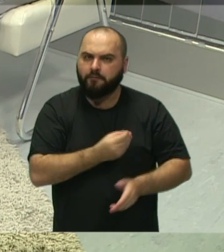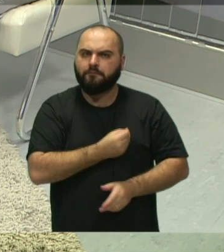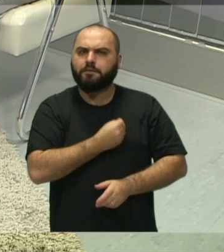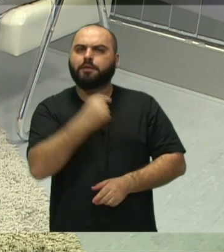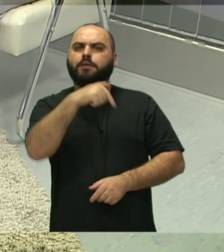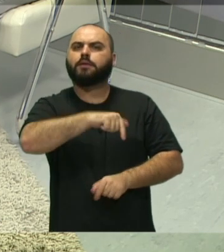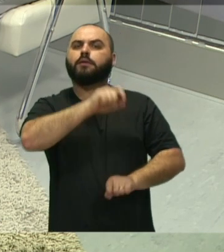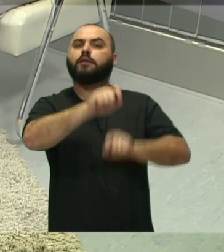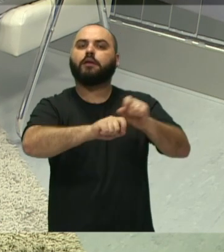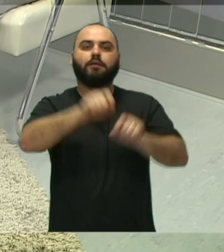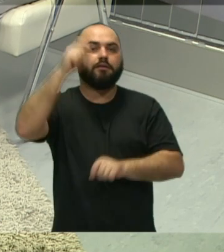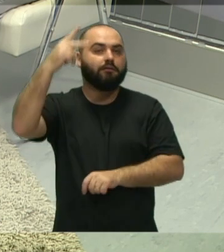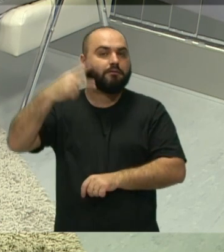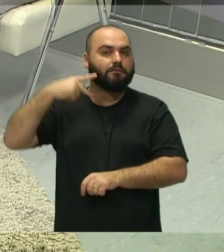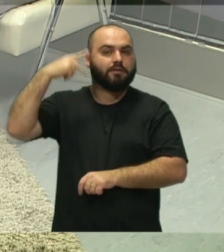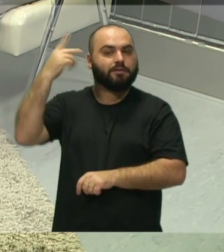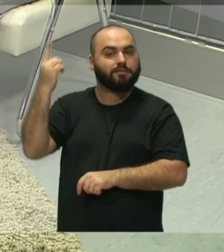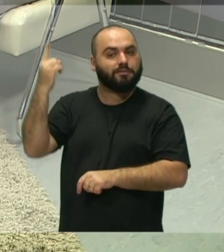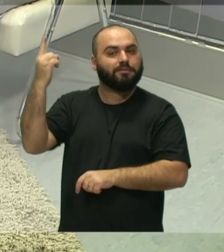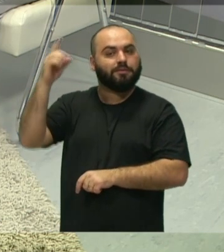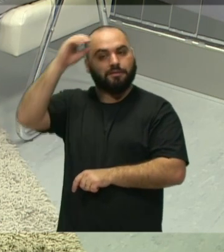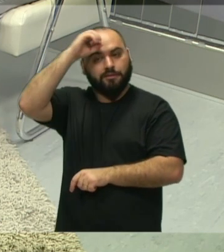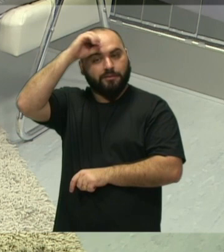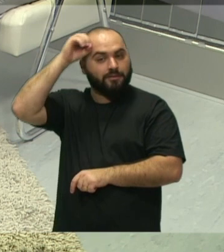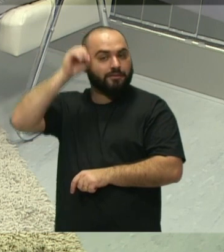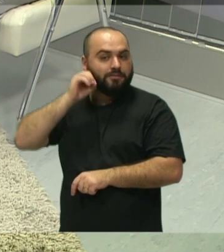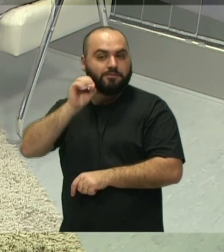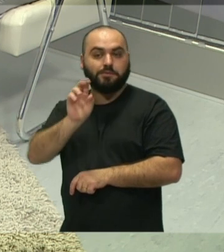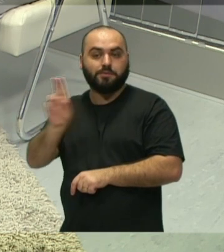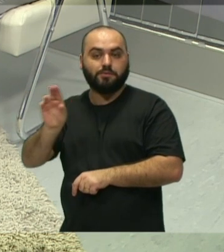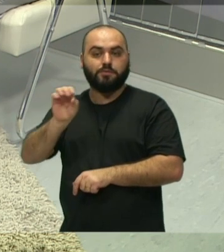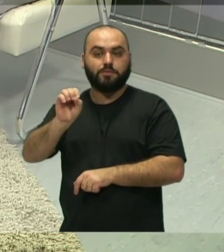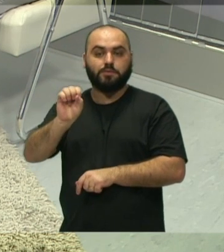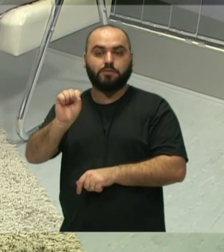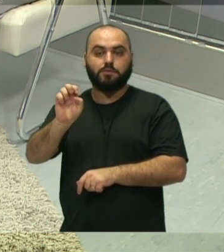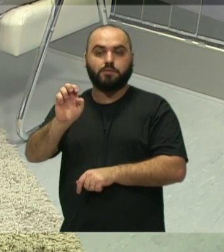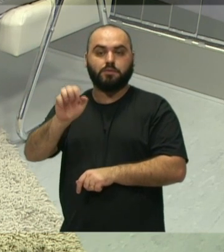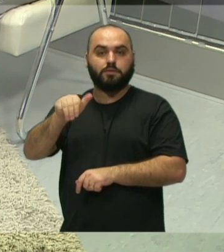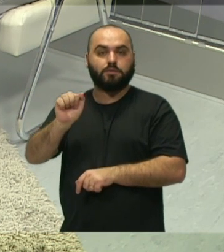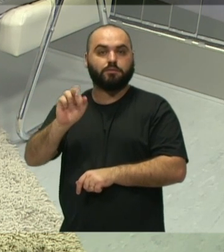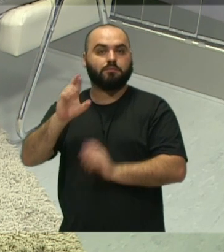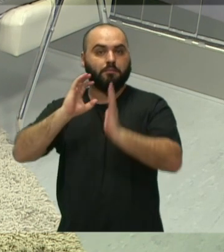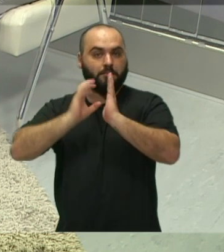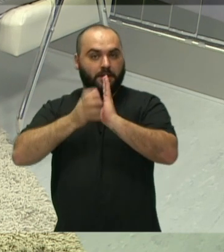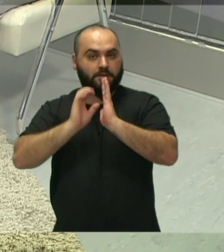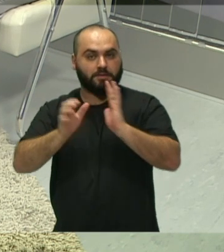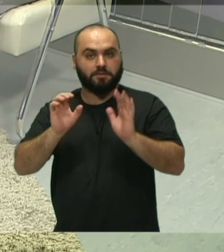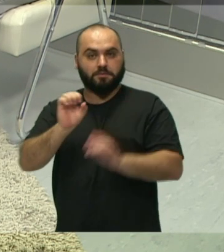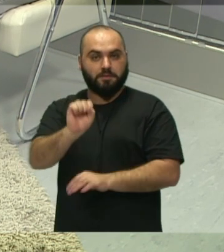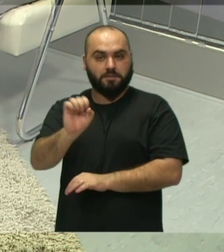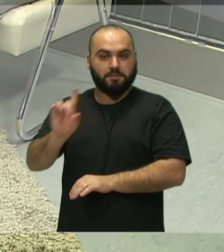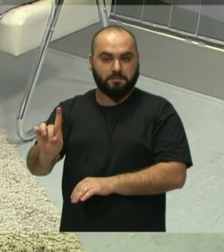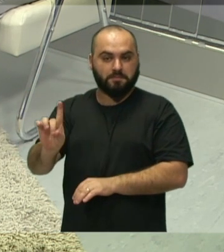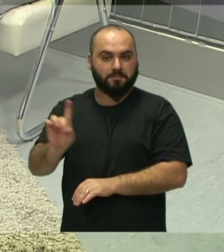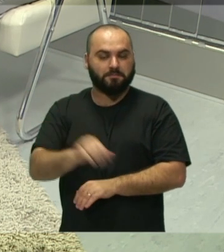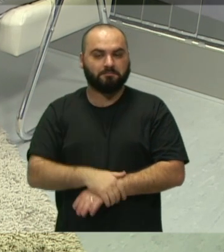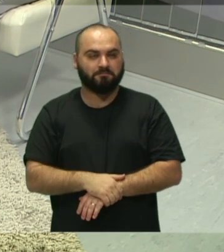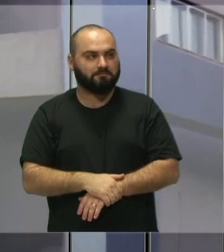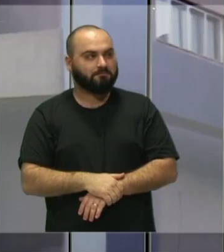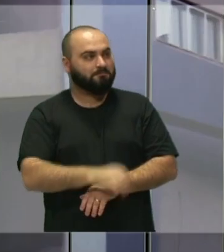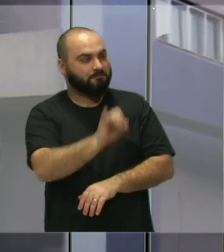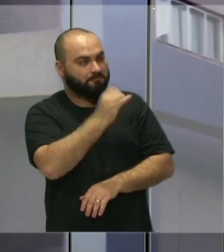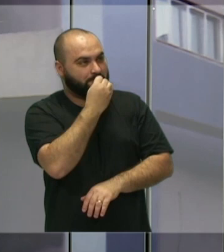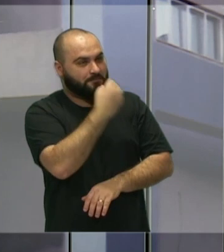o vereador Osmar Aníbal Teixeira Júnior do Solidariedade. Olá, vereador, tudo bem? Olá, Maurício,